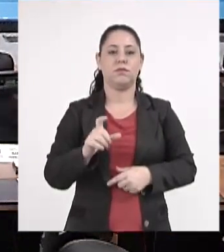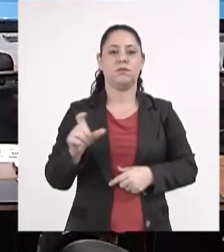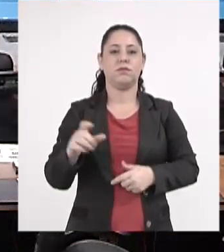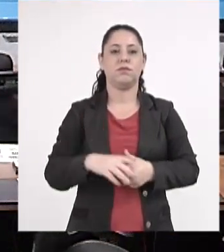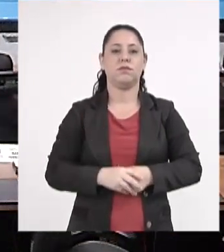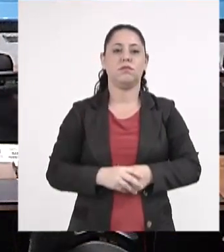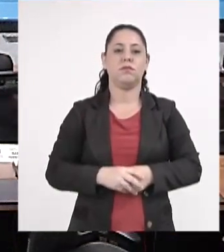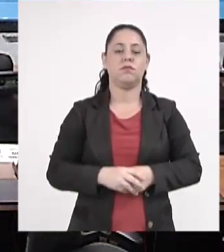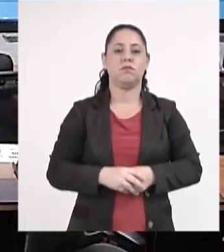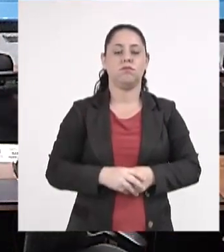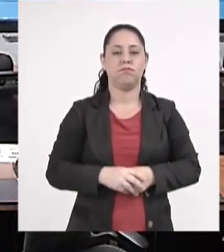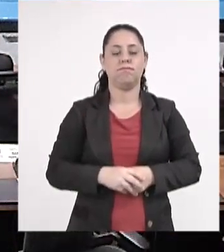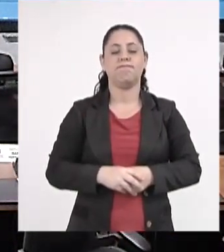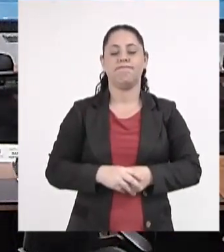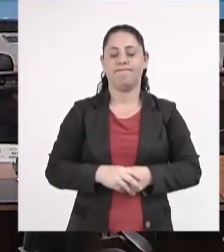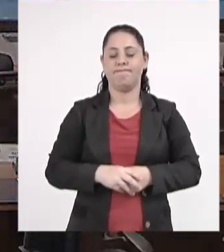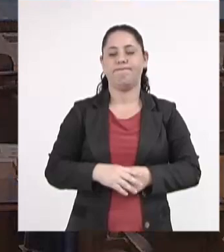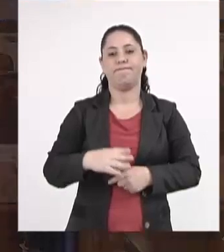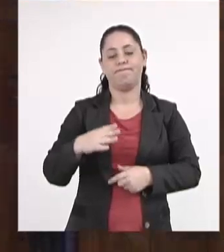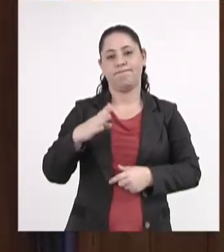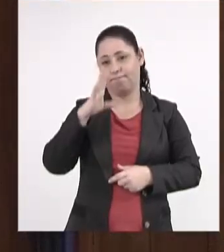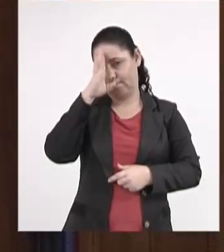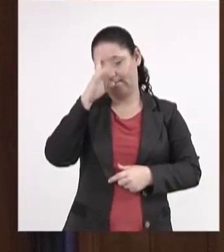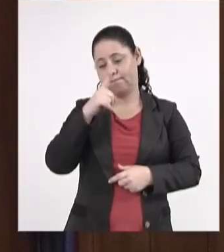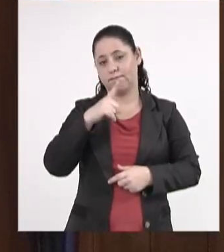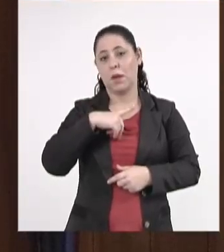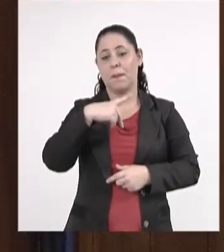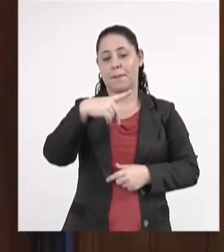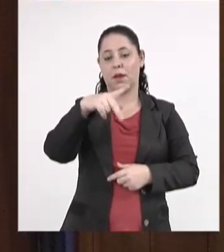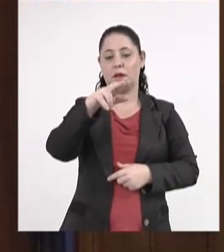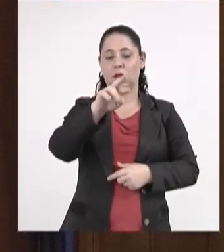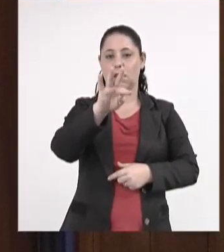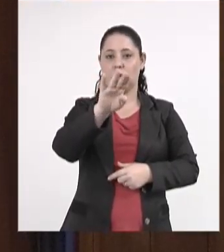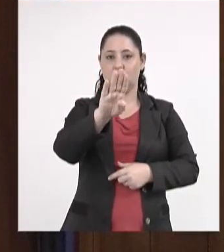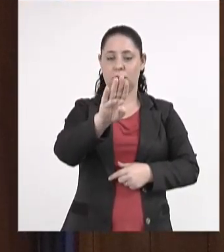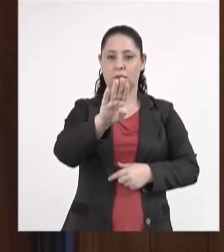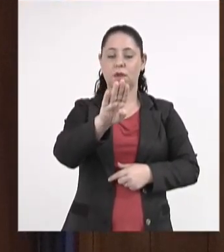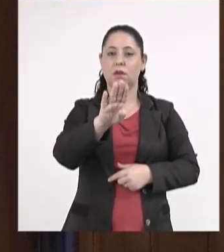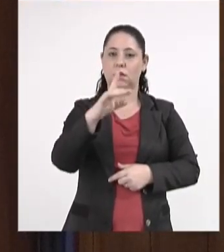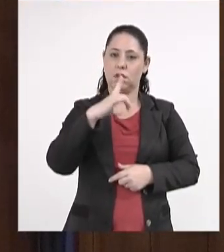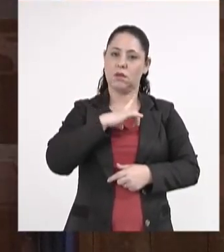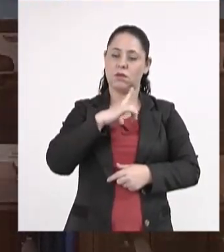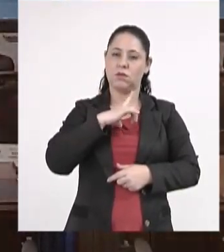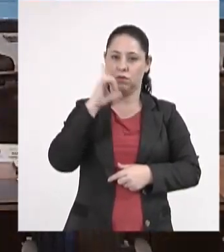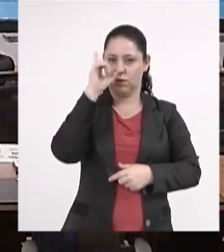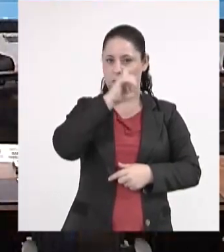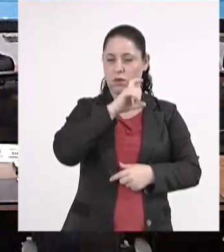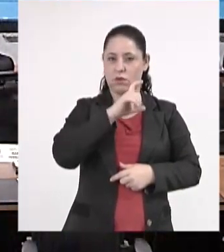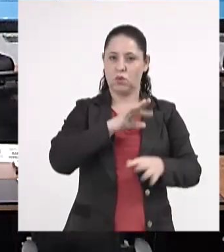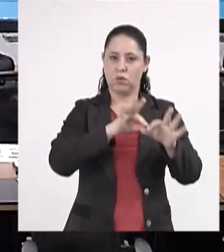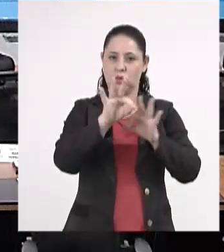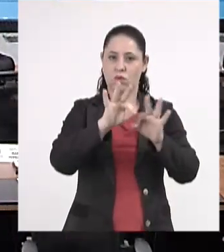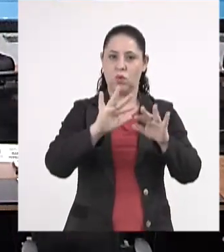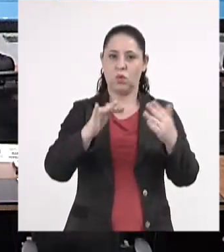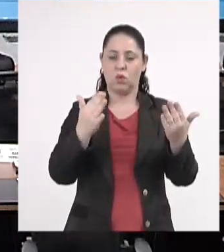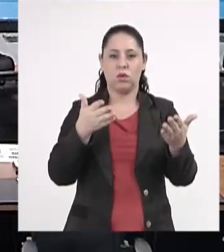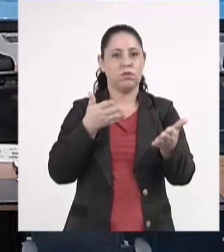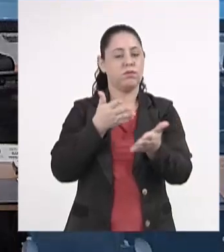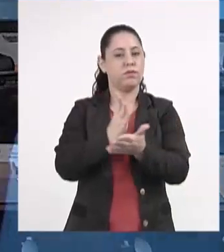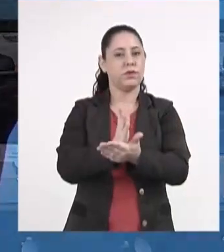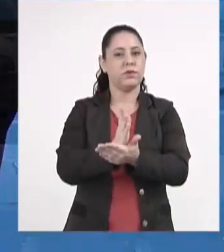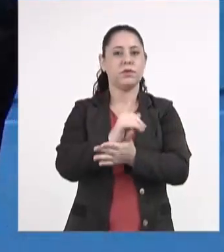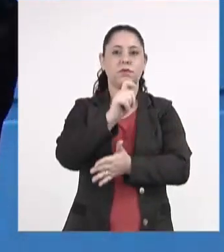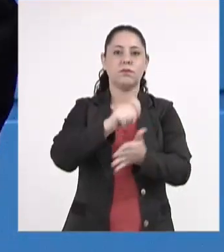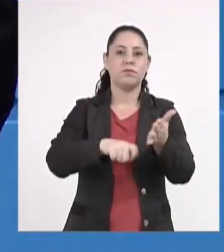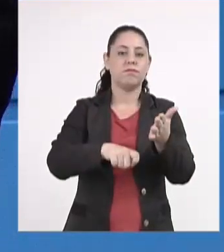mesordaremos com vossa excelência e principalmente com partido prdb por ter a dificuldade poder montar e quando passa a convenção